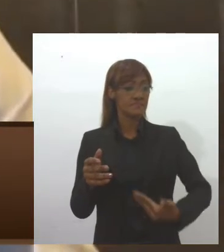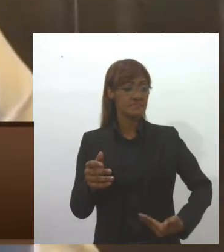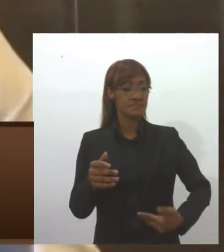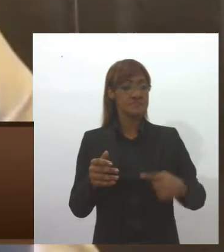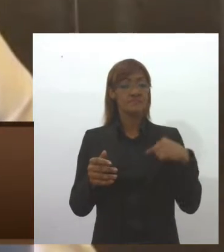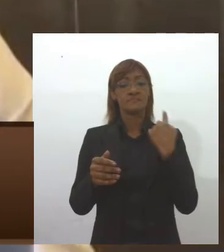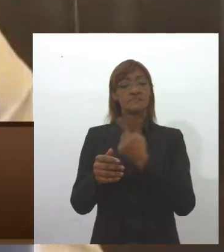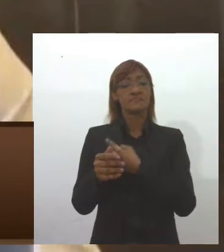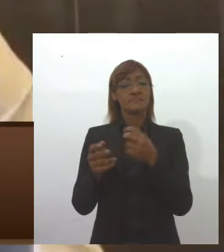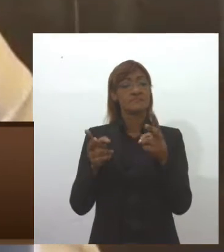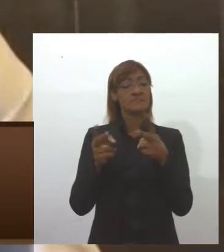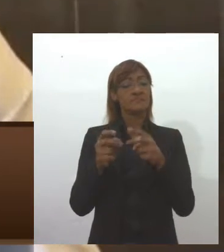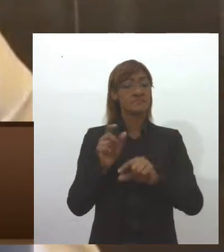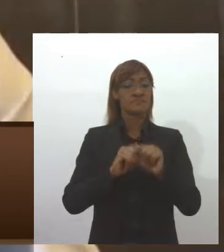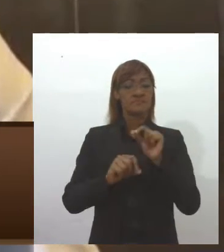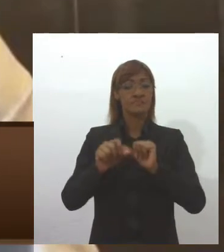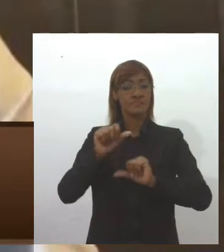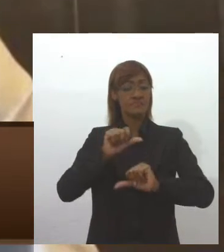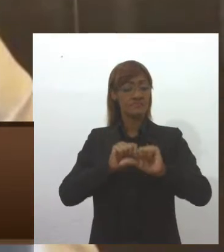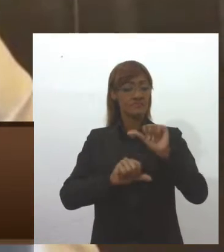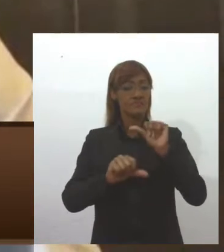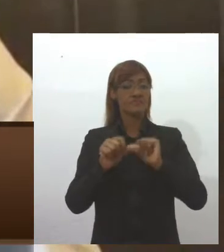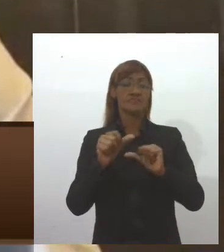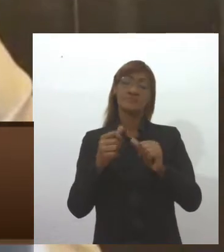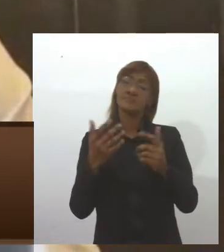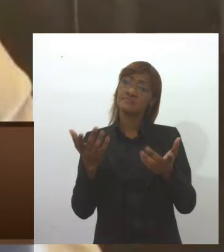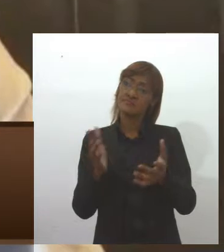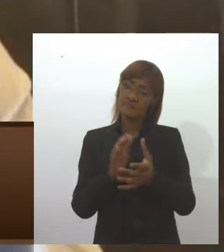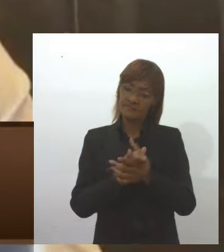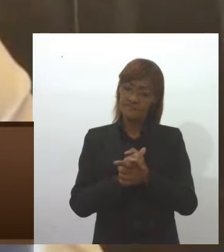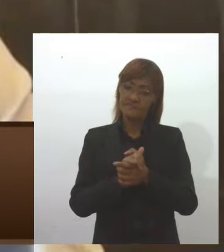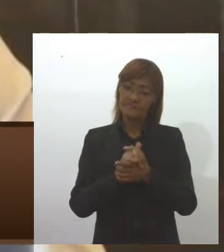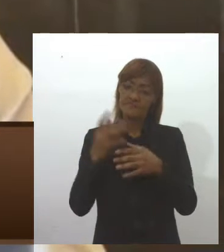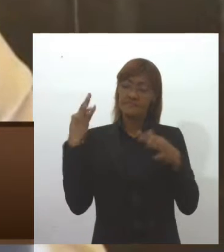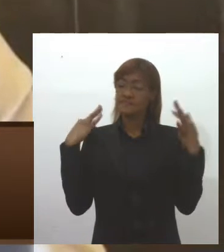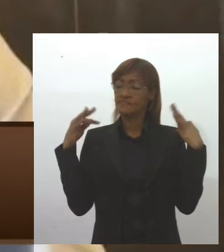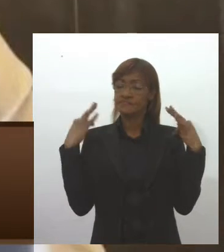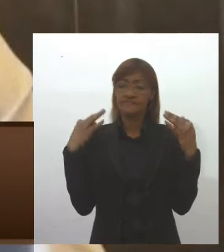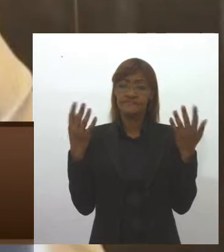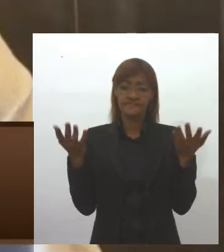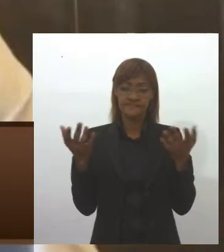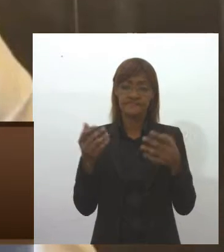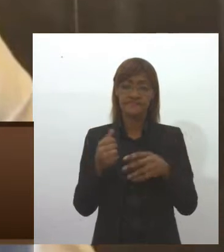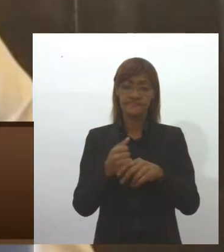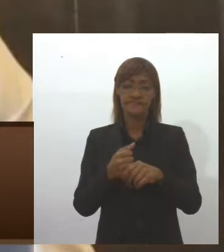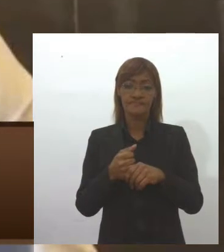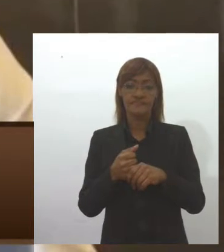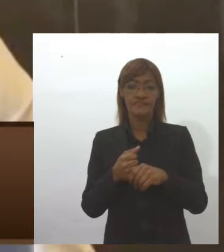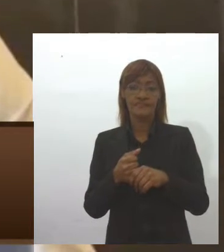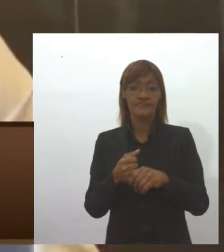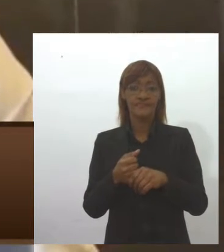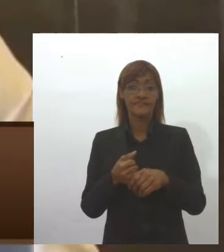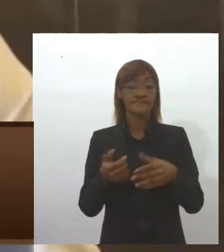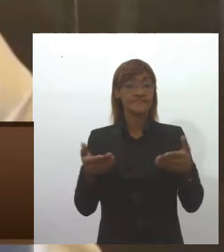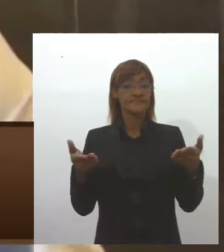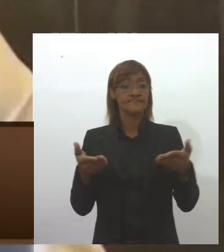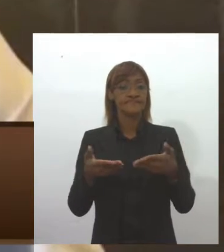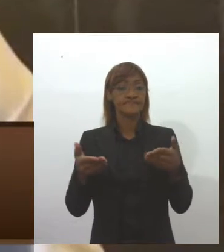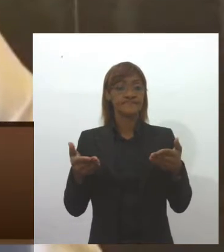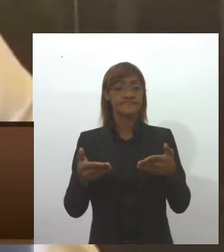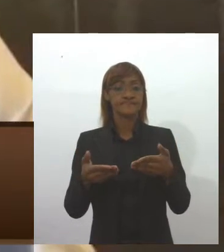ver claramente uma mudança de percepção em relação ao turismo nos últimos anos. Nós estamos construindo